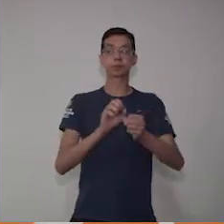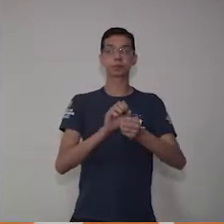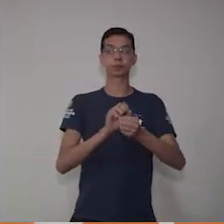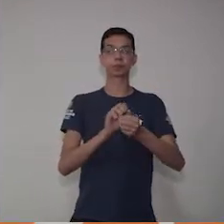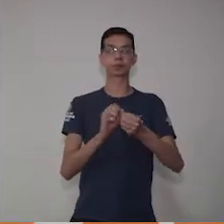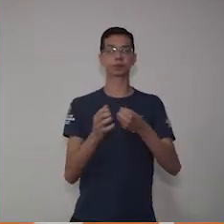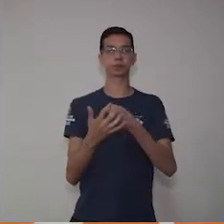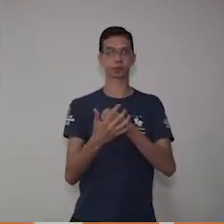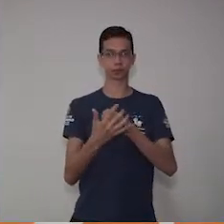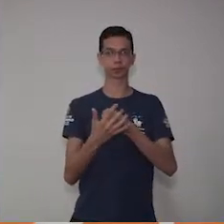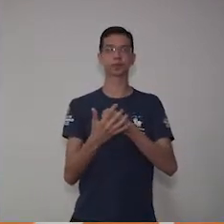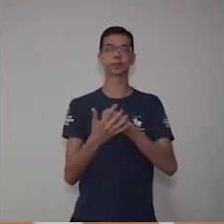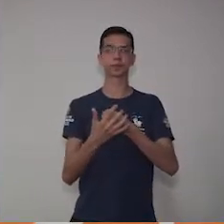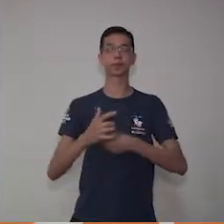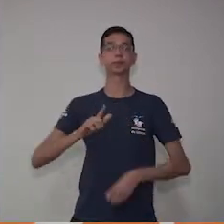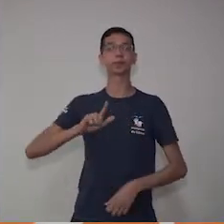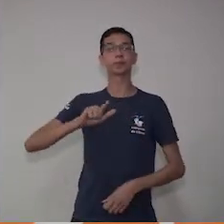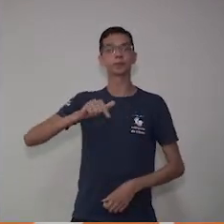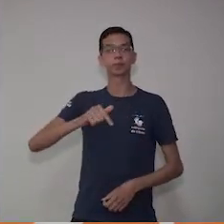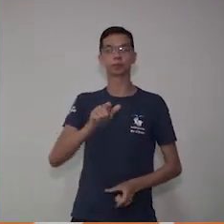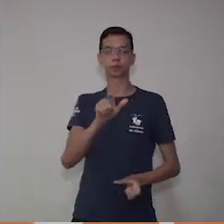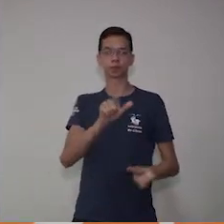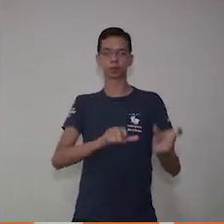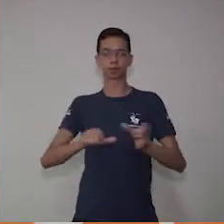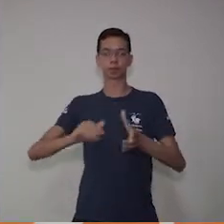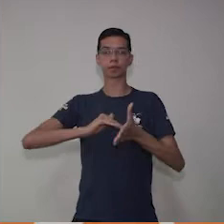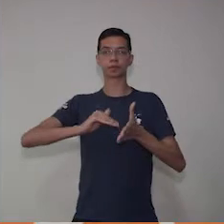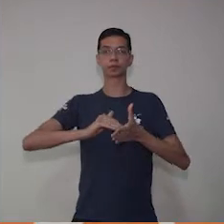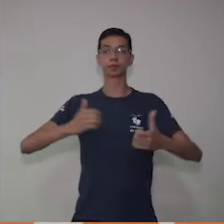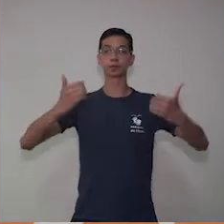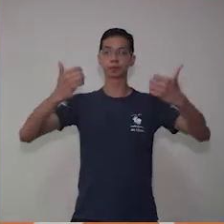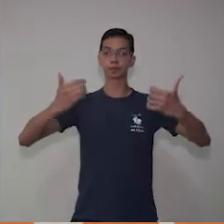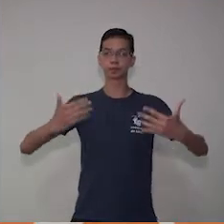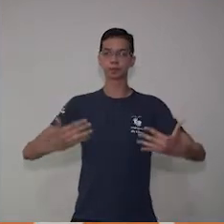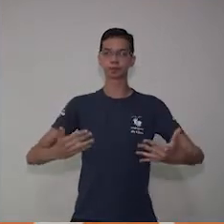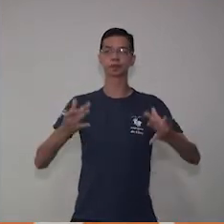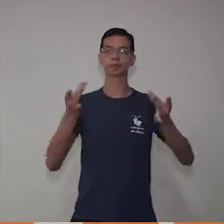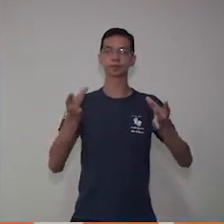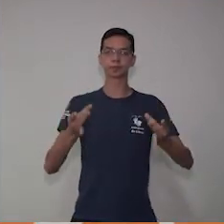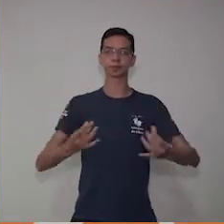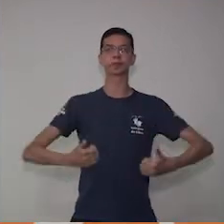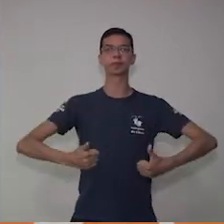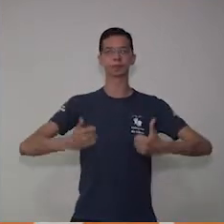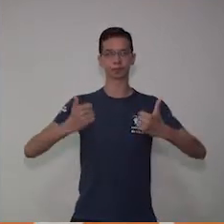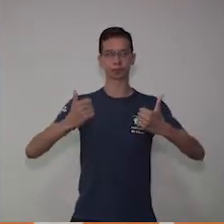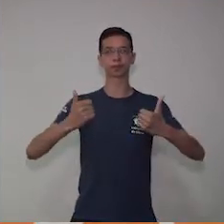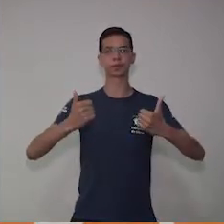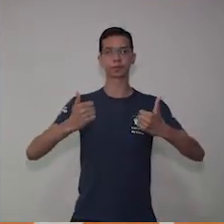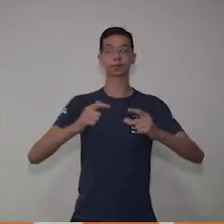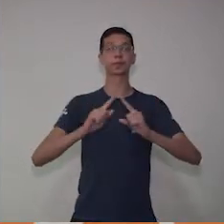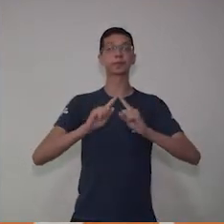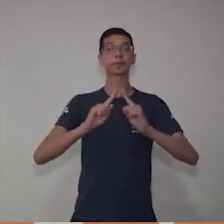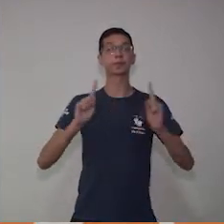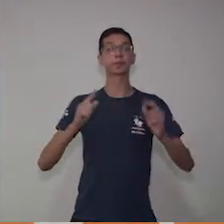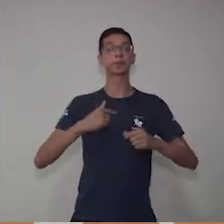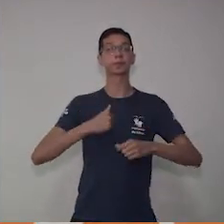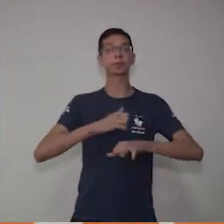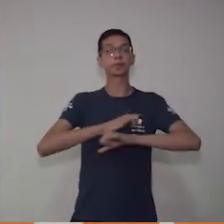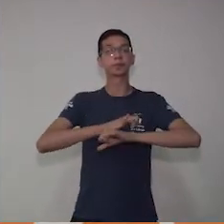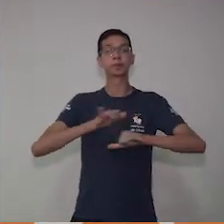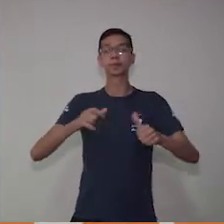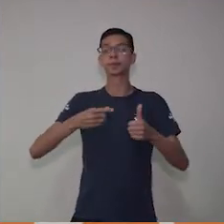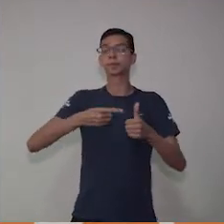coronavírus. Depois os secretários vão poder explicitar isso melhor, mas, em primeiro lugar,